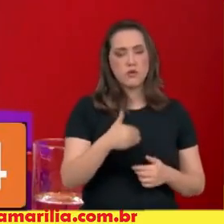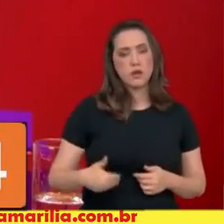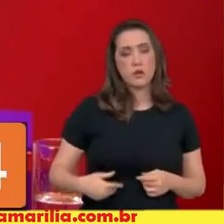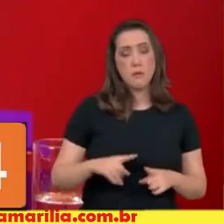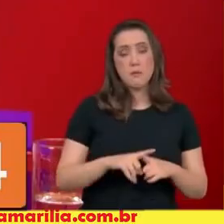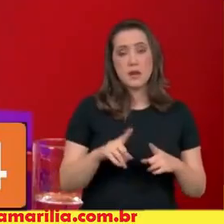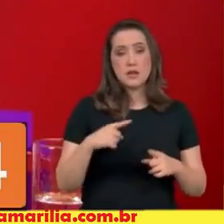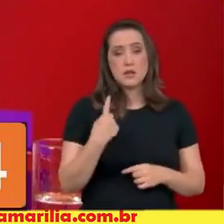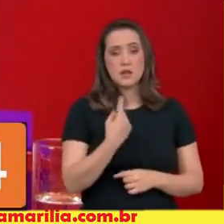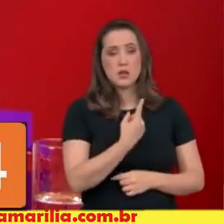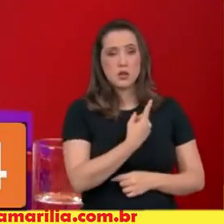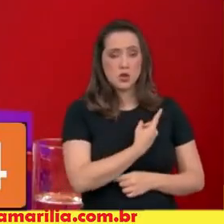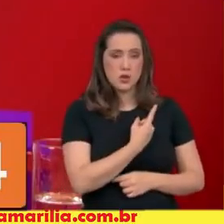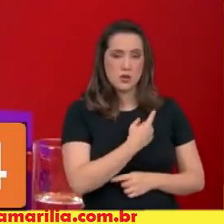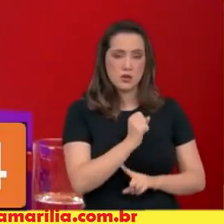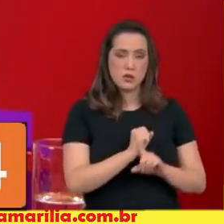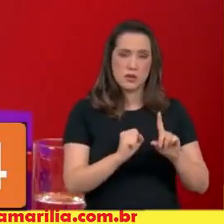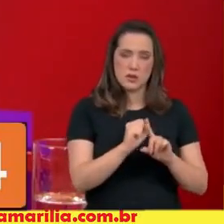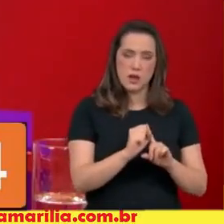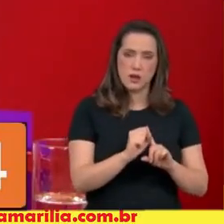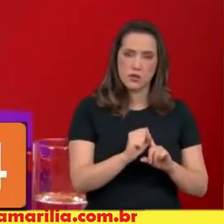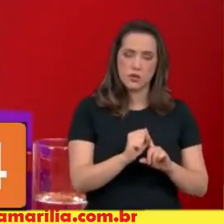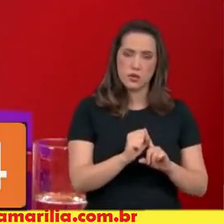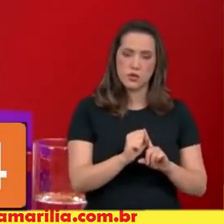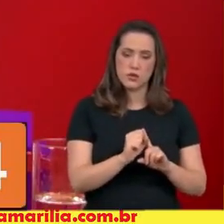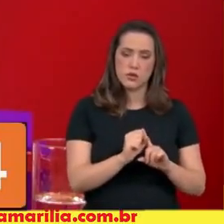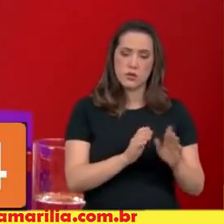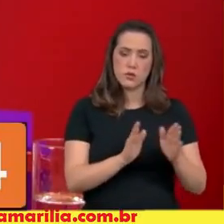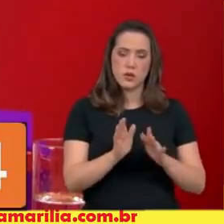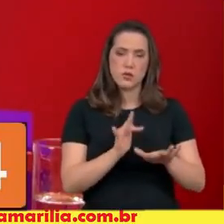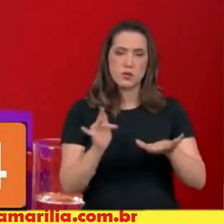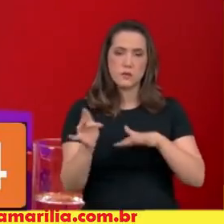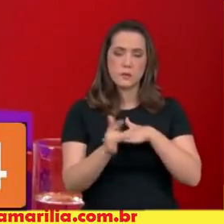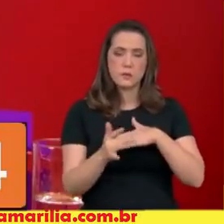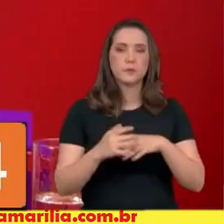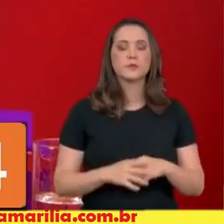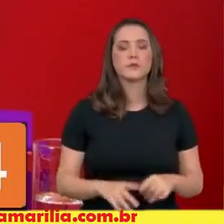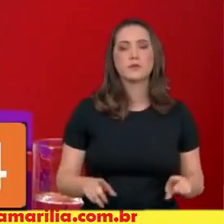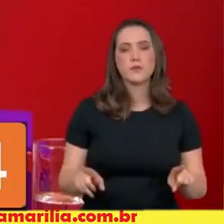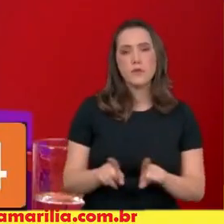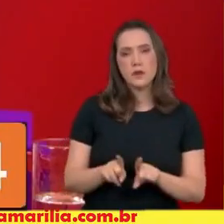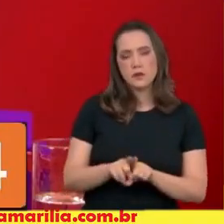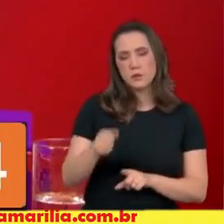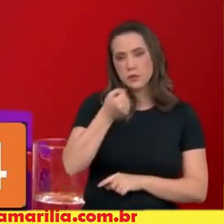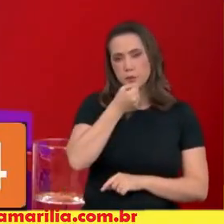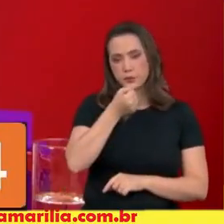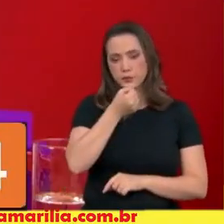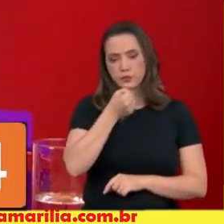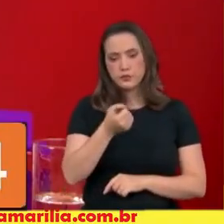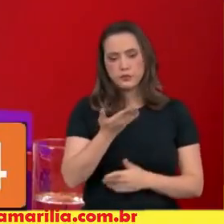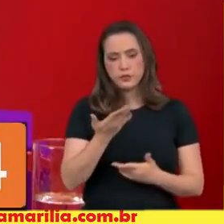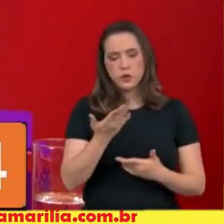como muitas na época de rede social e jornalismo